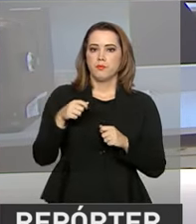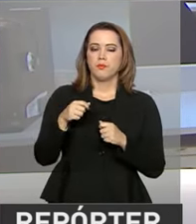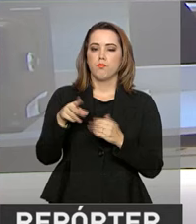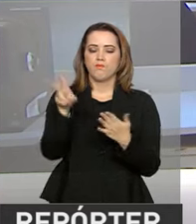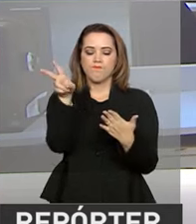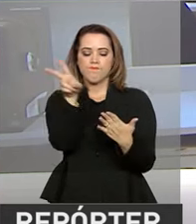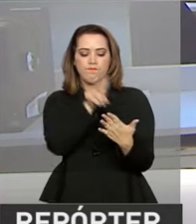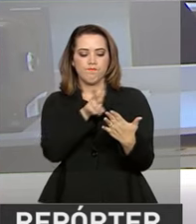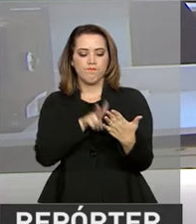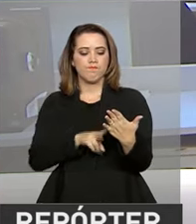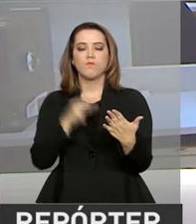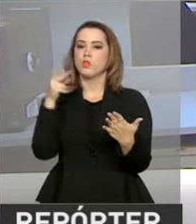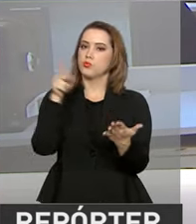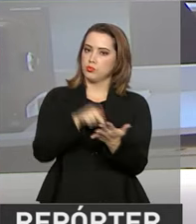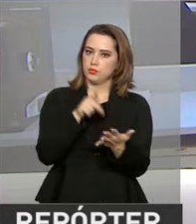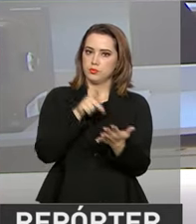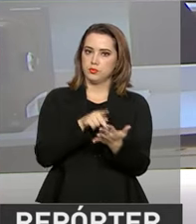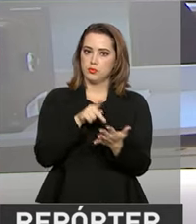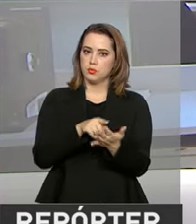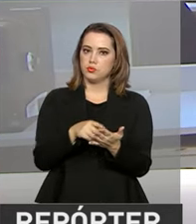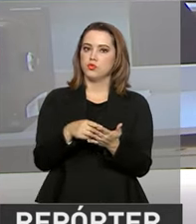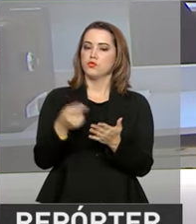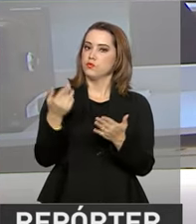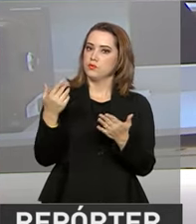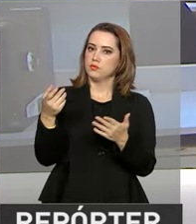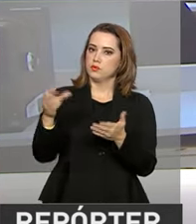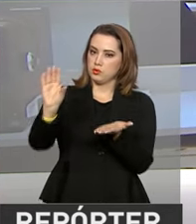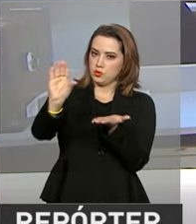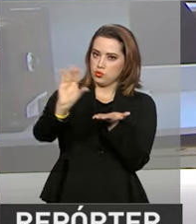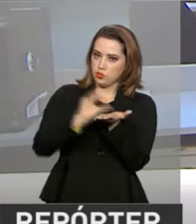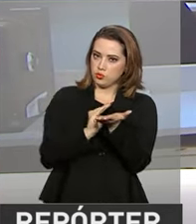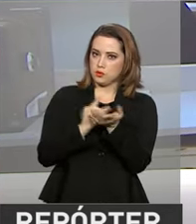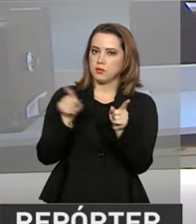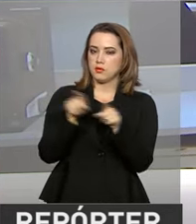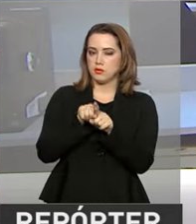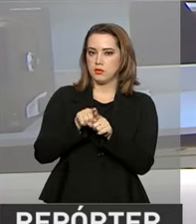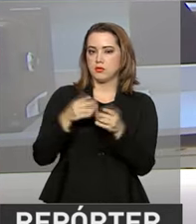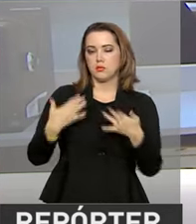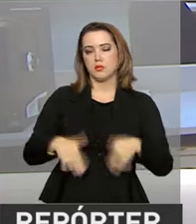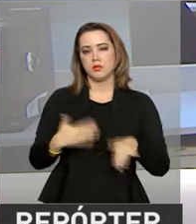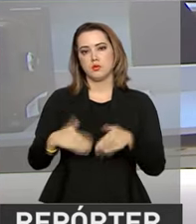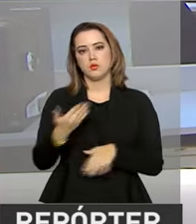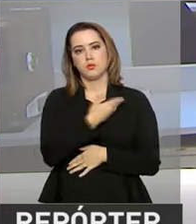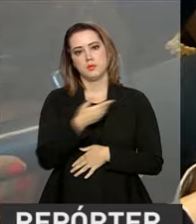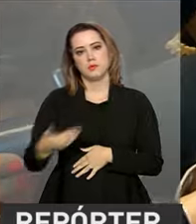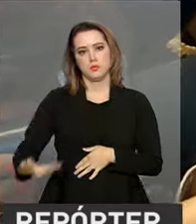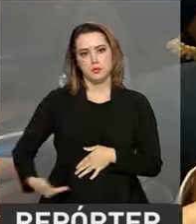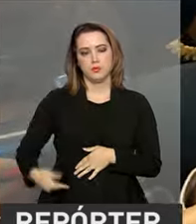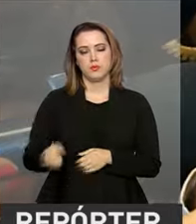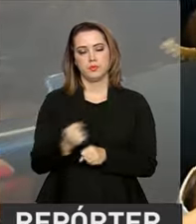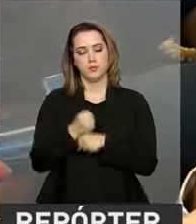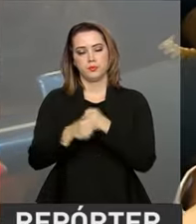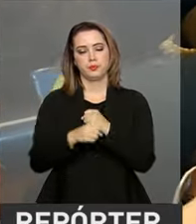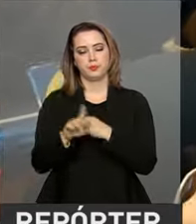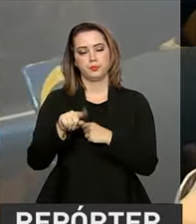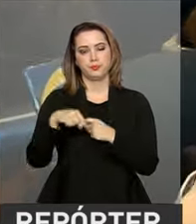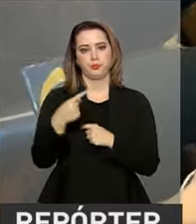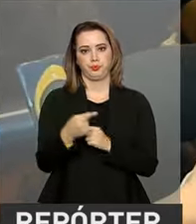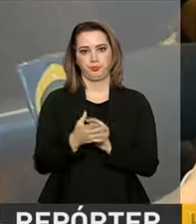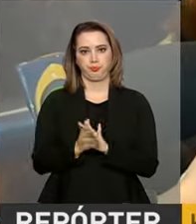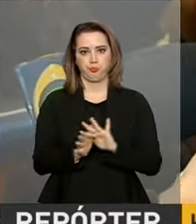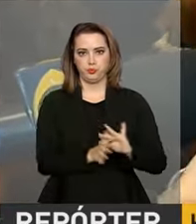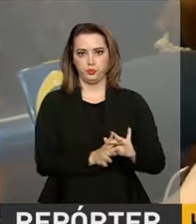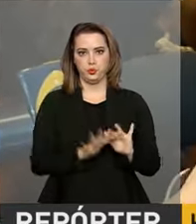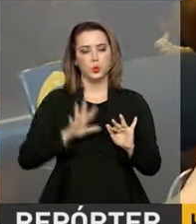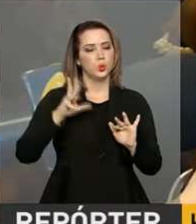uma avaliação realista das receitas e dos gastos públicos para o próximo ano. Tudo